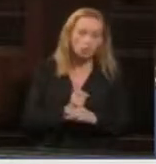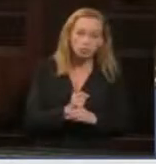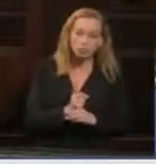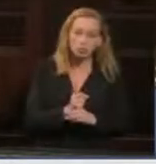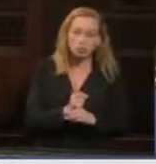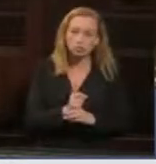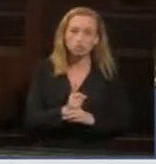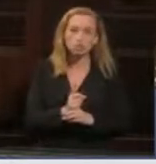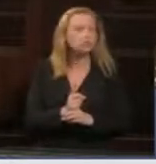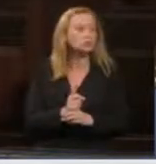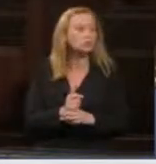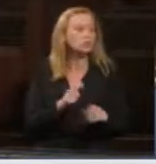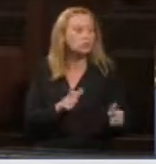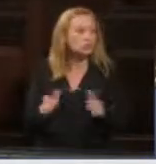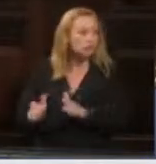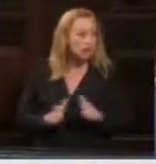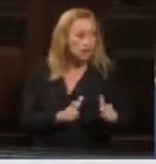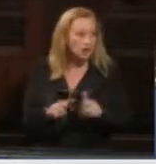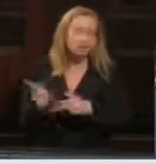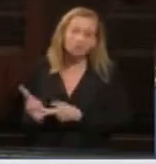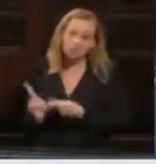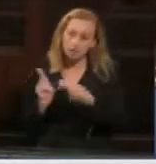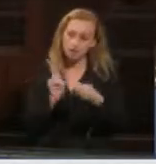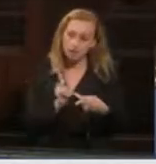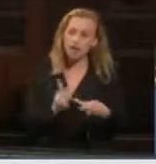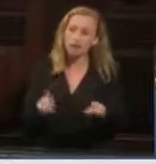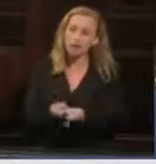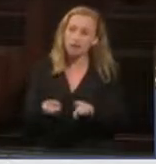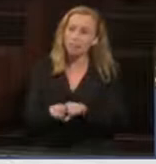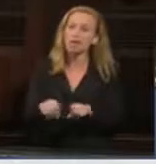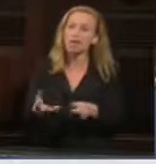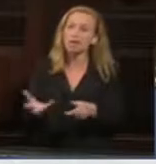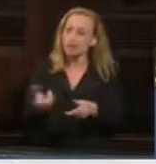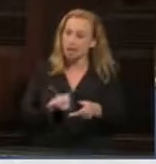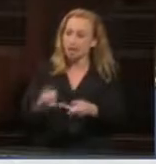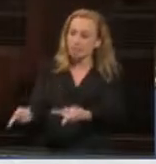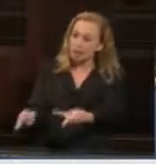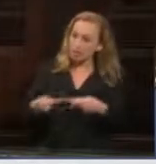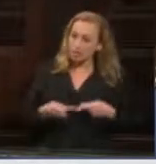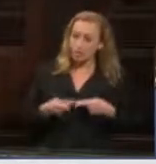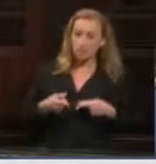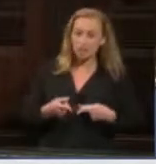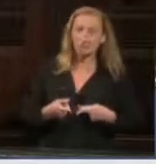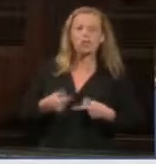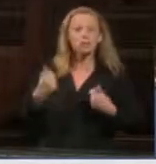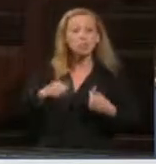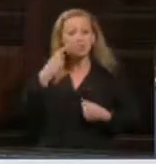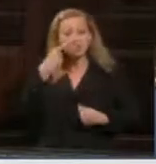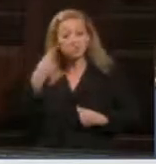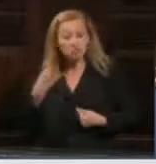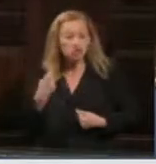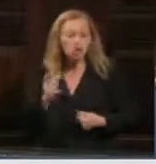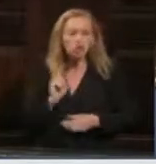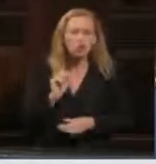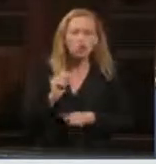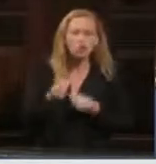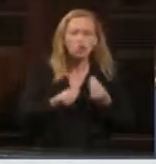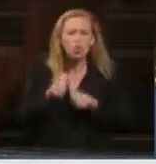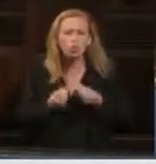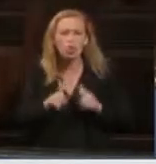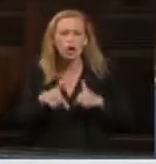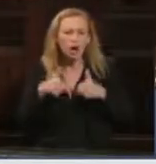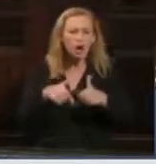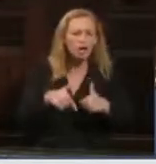é importante que a comissão circule vão em conta as instituições veja como funcionam é que problemas têm potencialidade